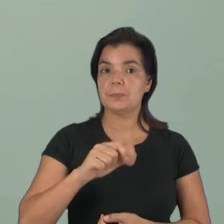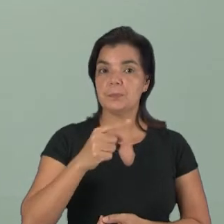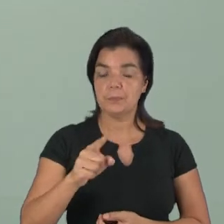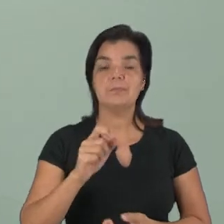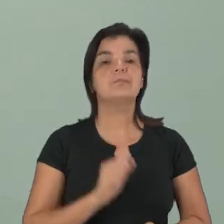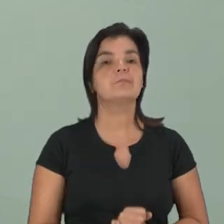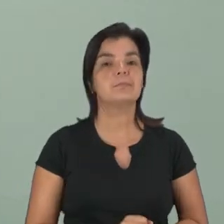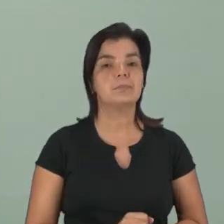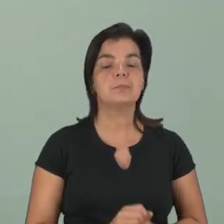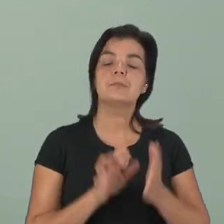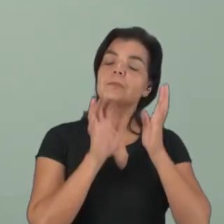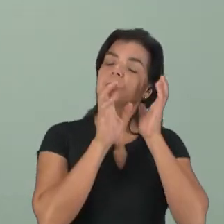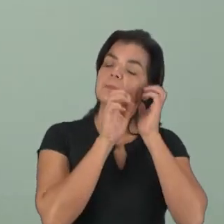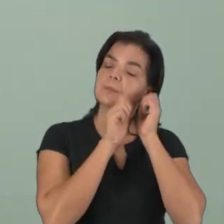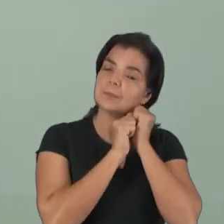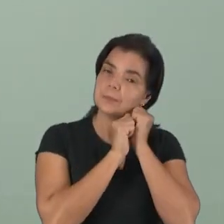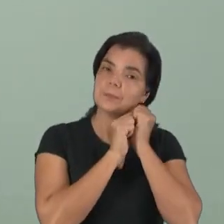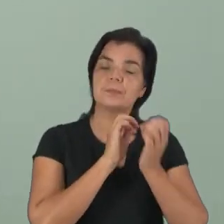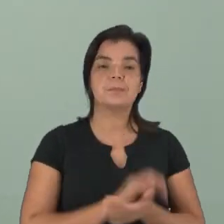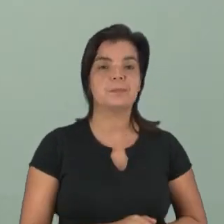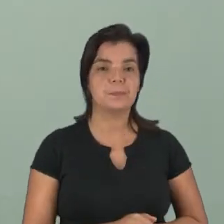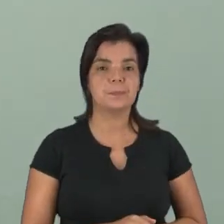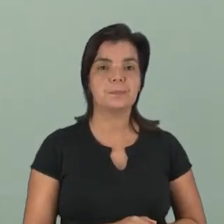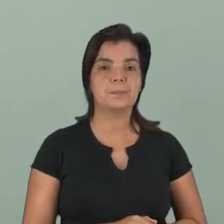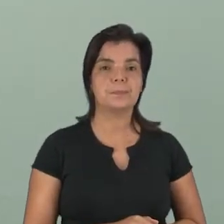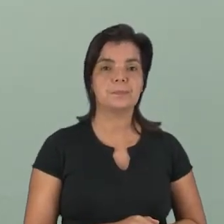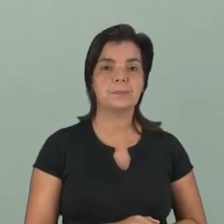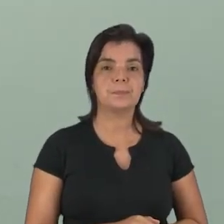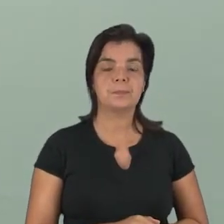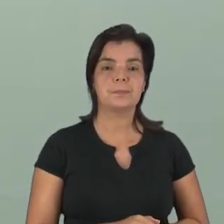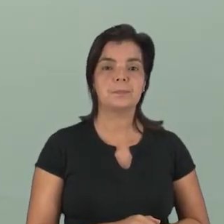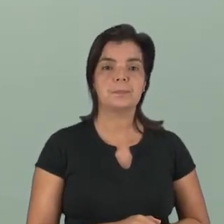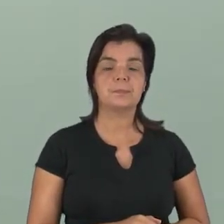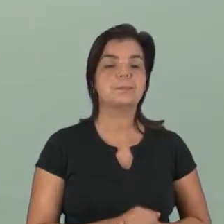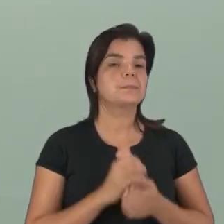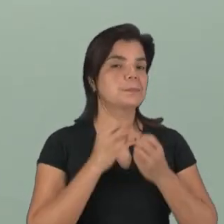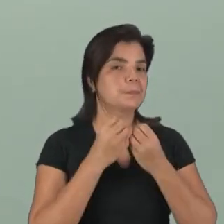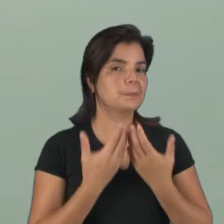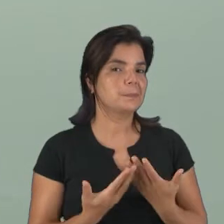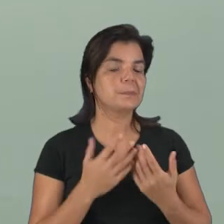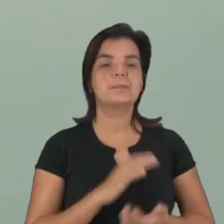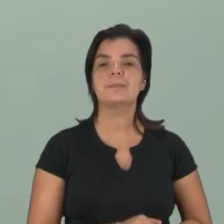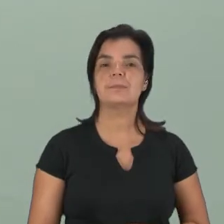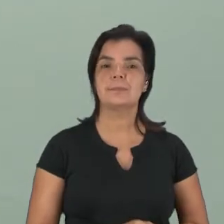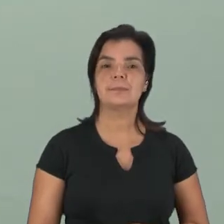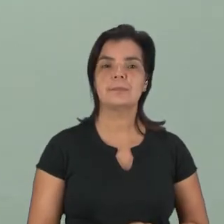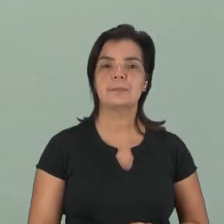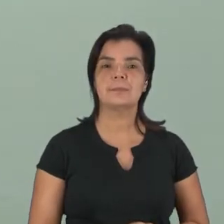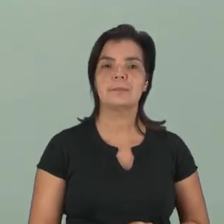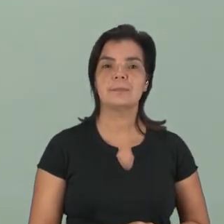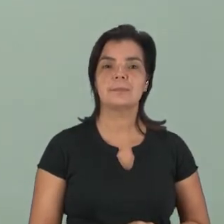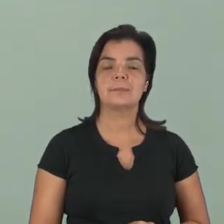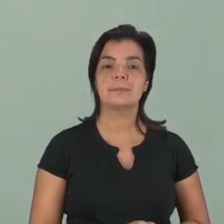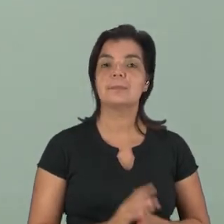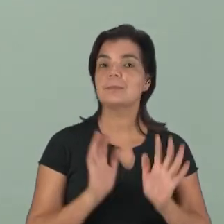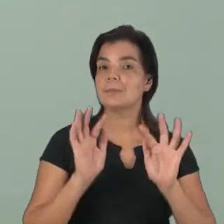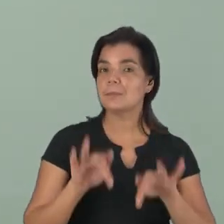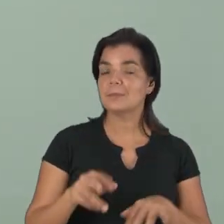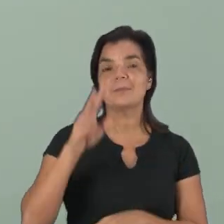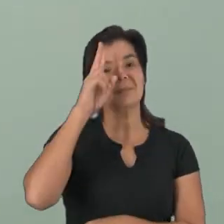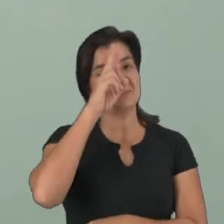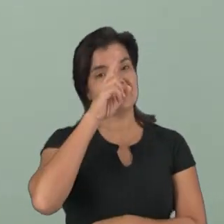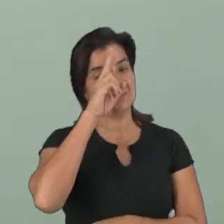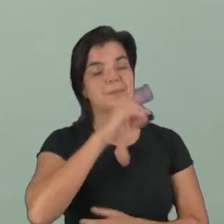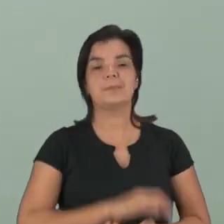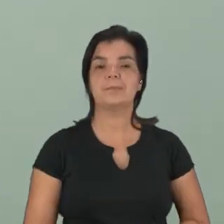foi dormir se recolheu é muito bem e aqui chegou o fim da